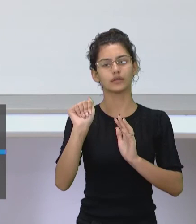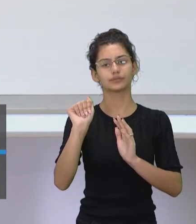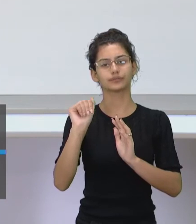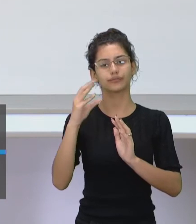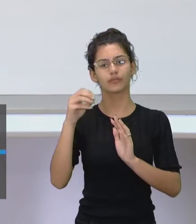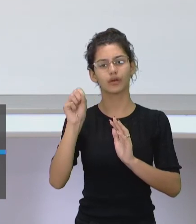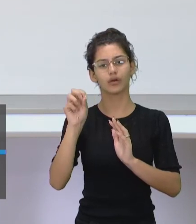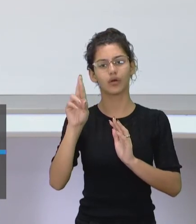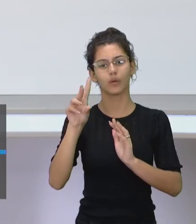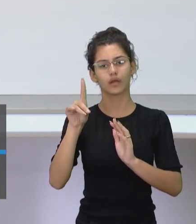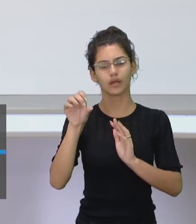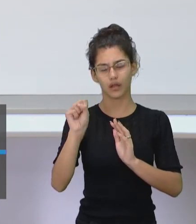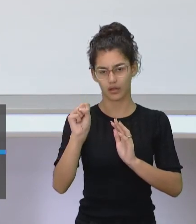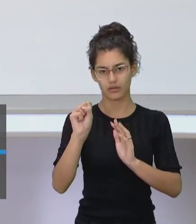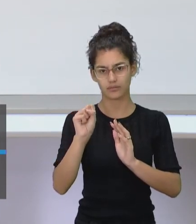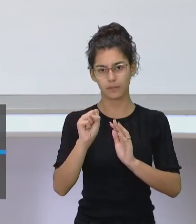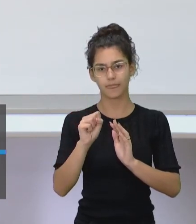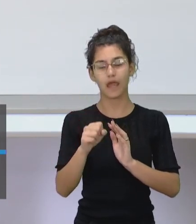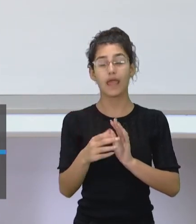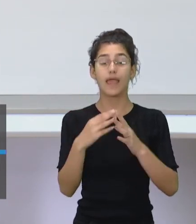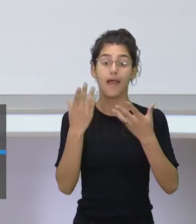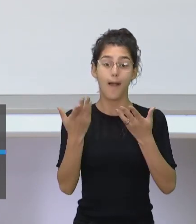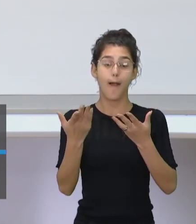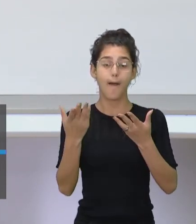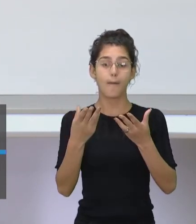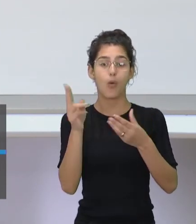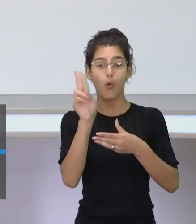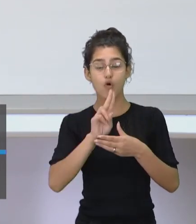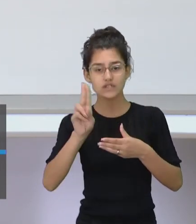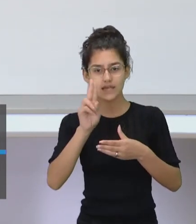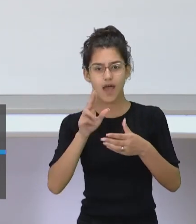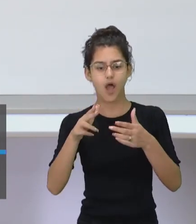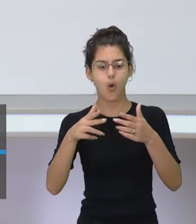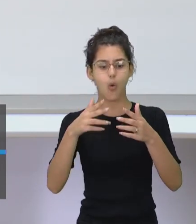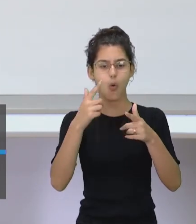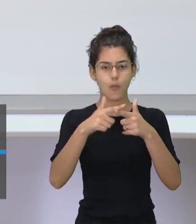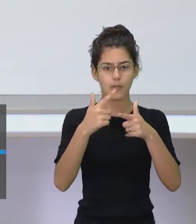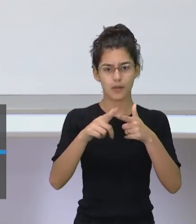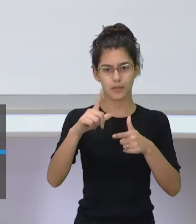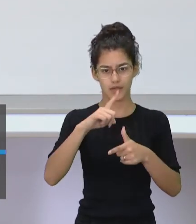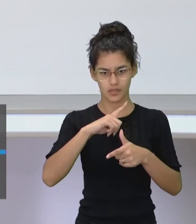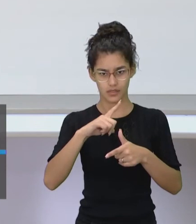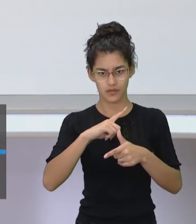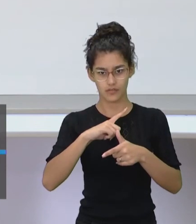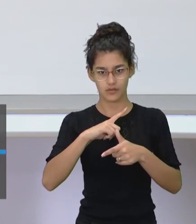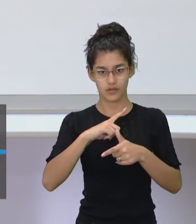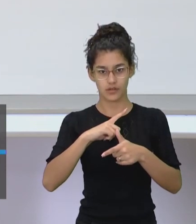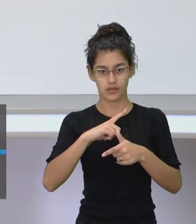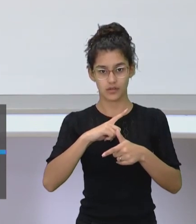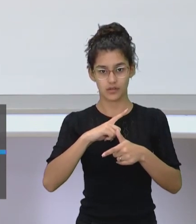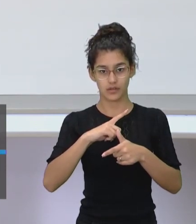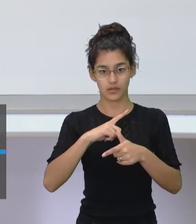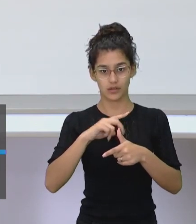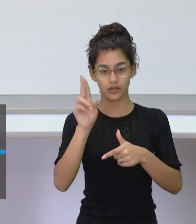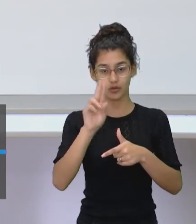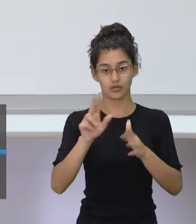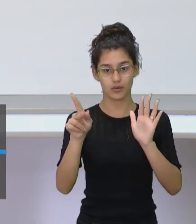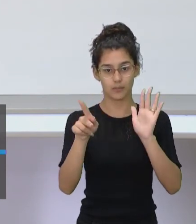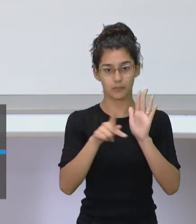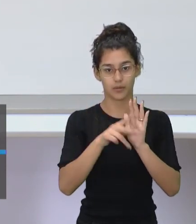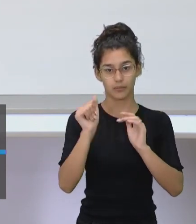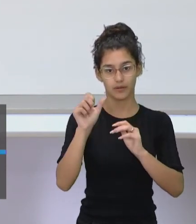Cortés se aproveita dessa confusão mitológica e acaba dominando os astecas, certo? É uma questão